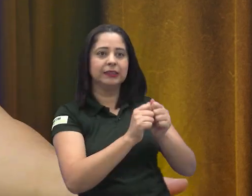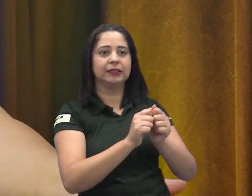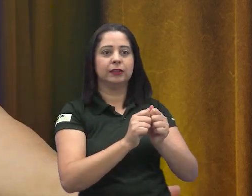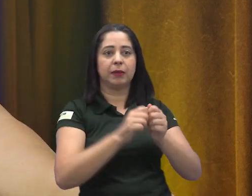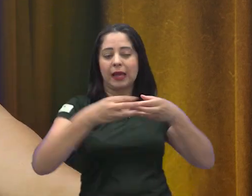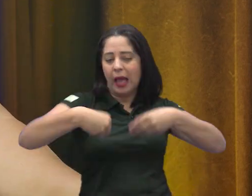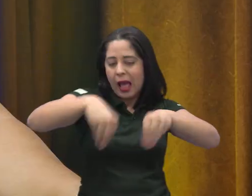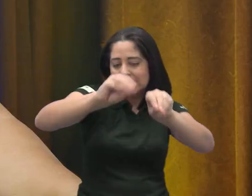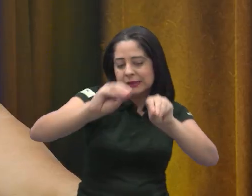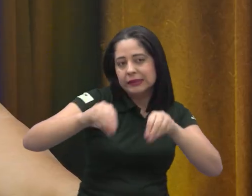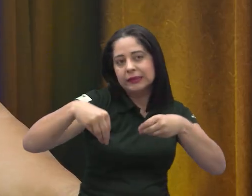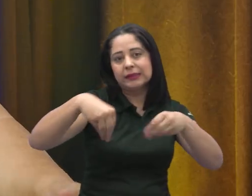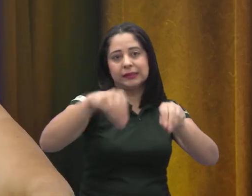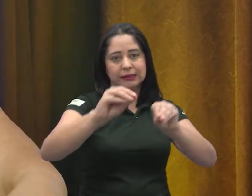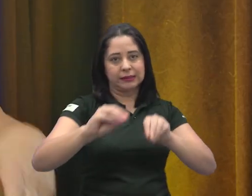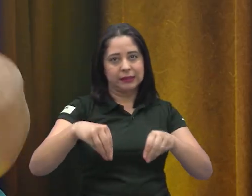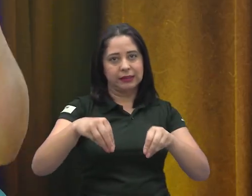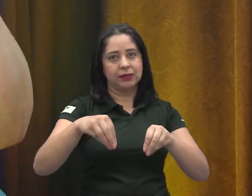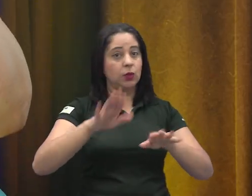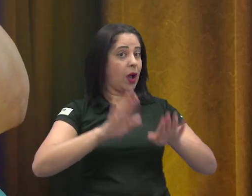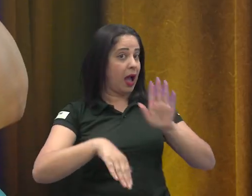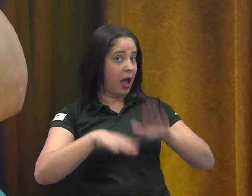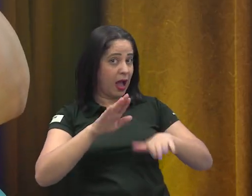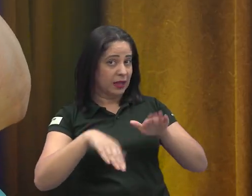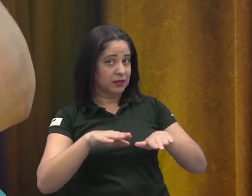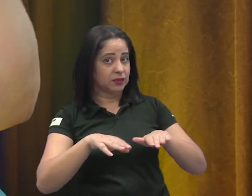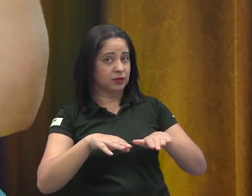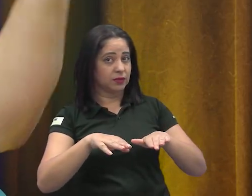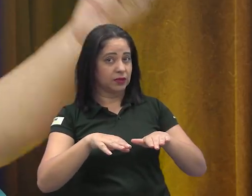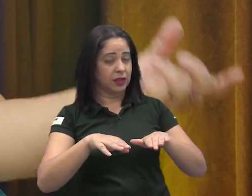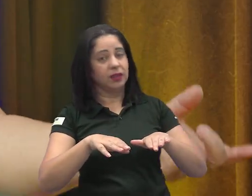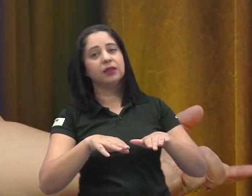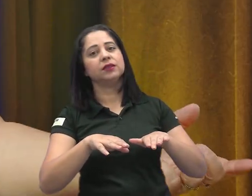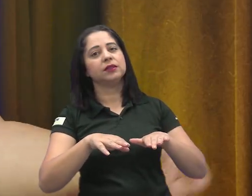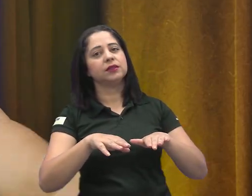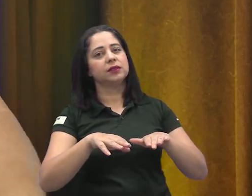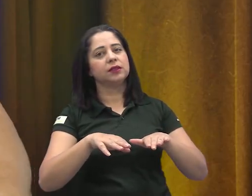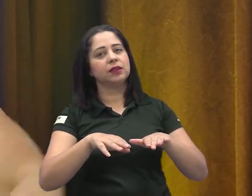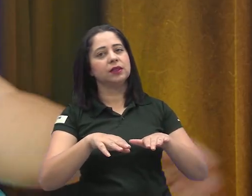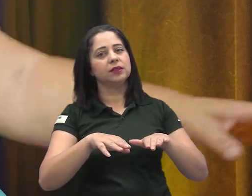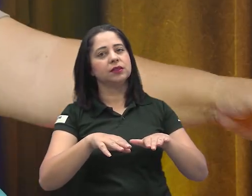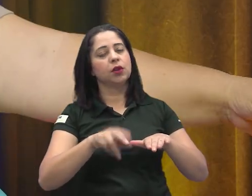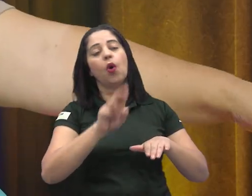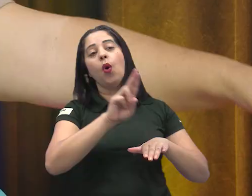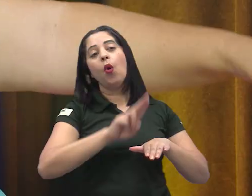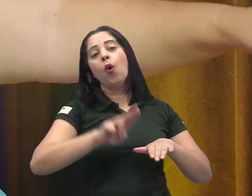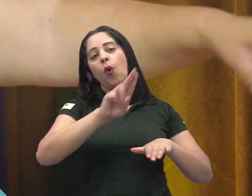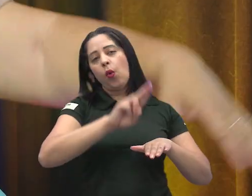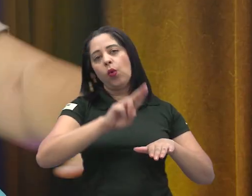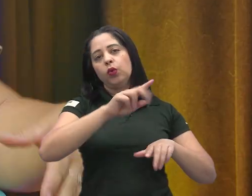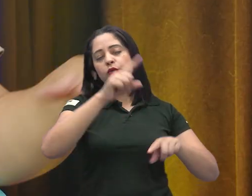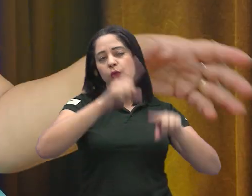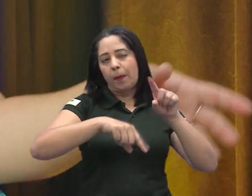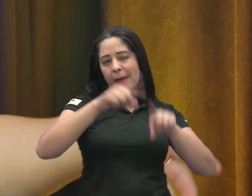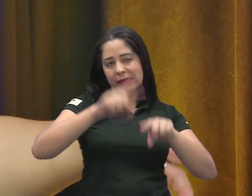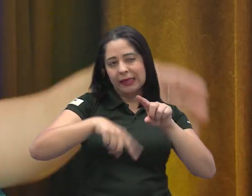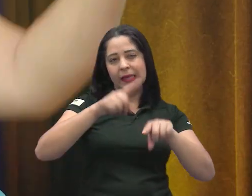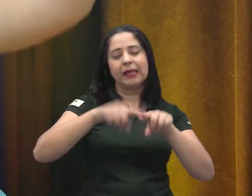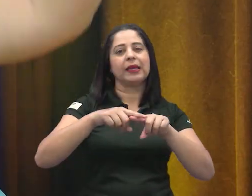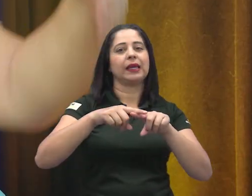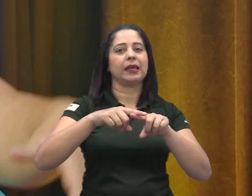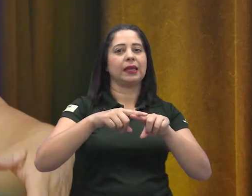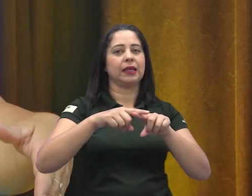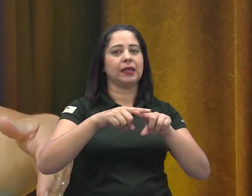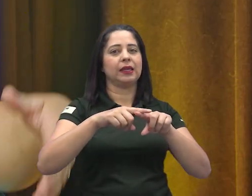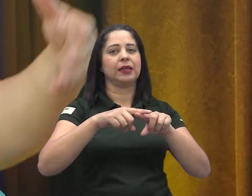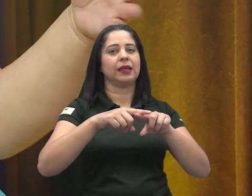com o tecido, né? Às vezes eu faço umas peças em cerâmica para adicionar num tecido e